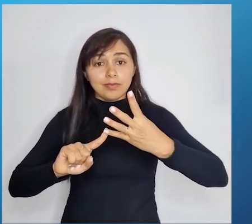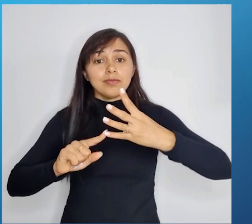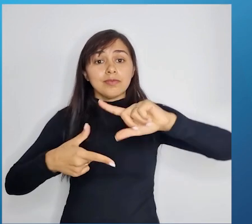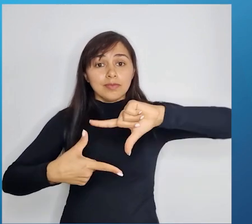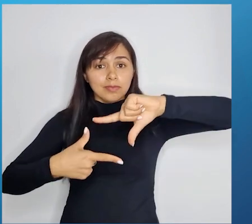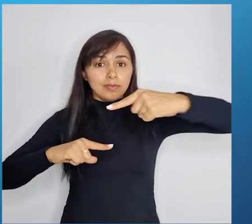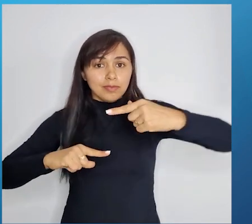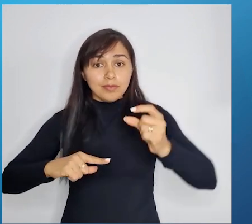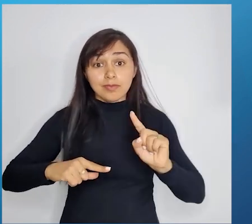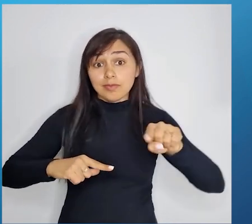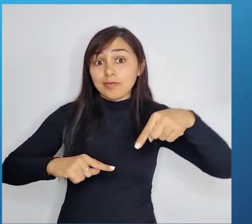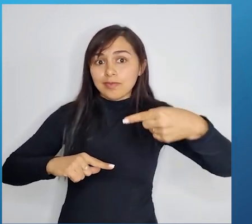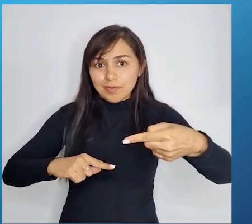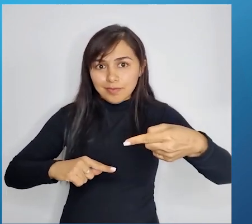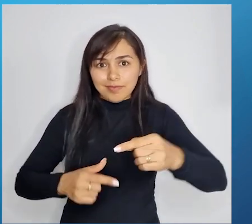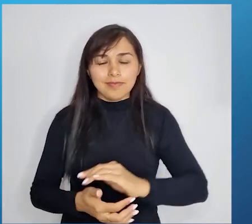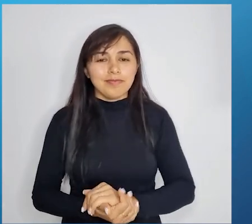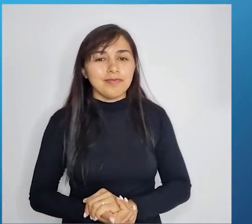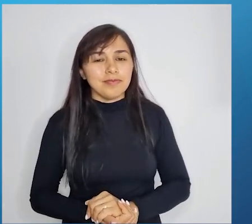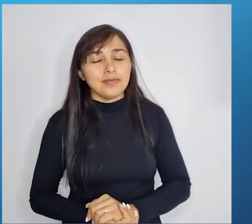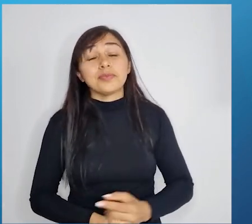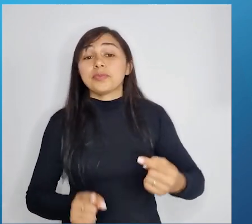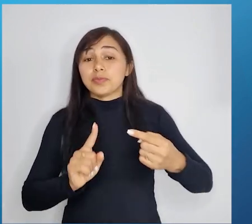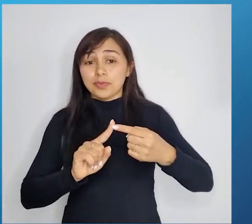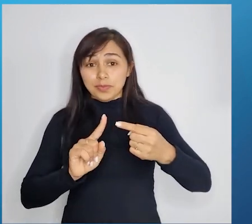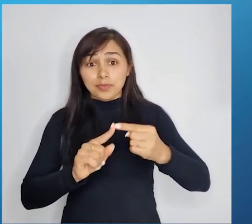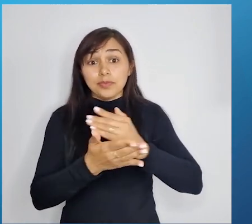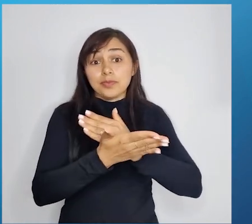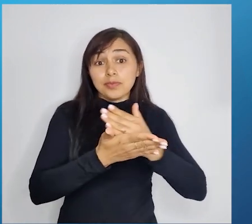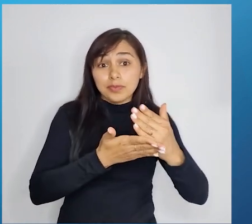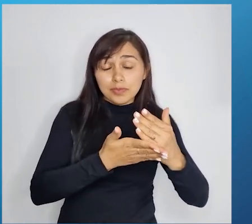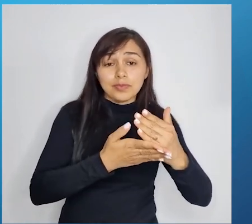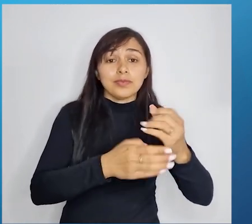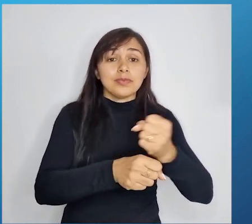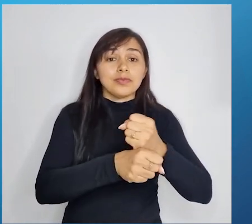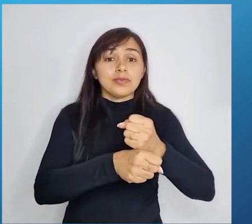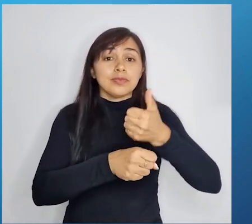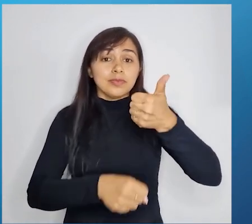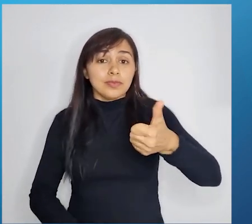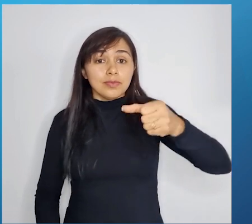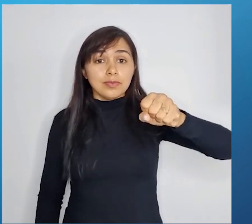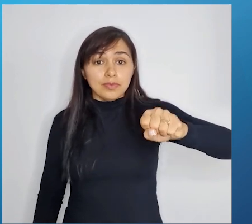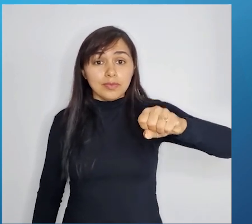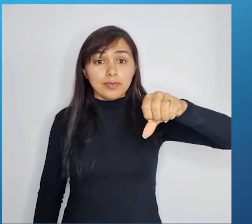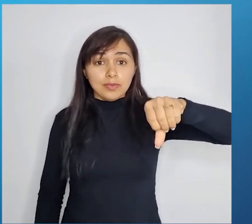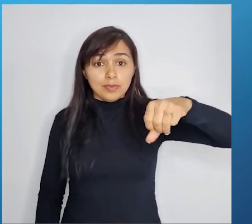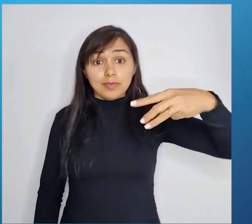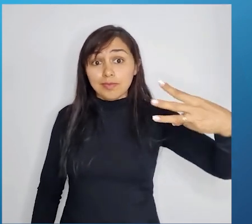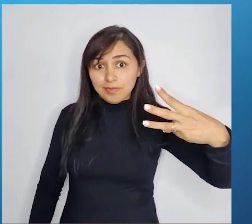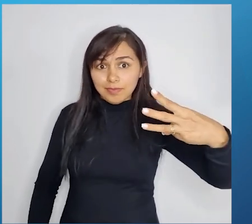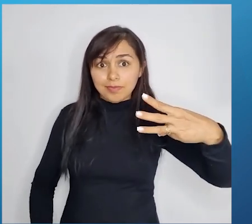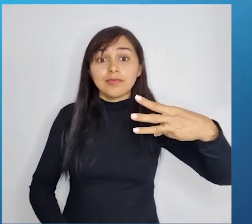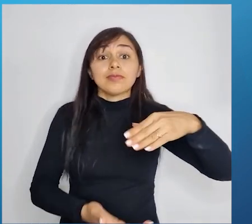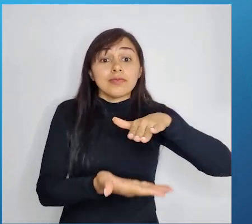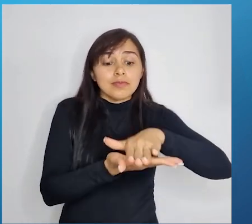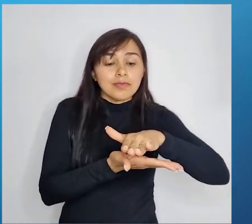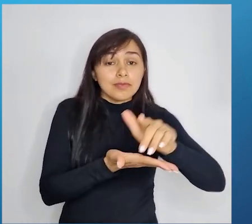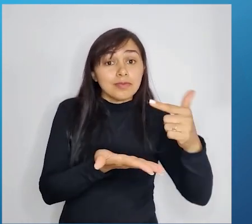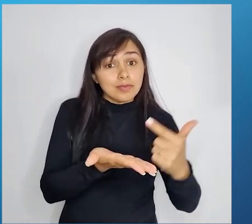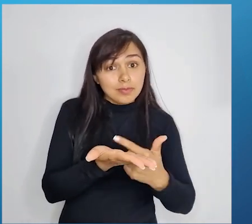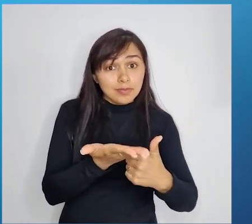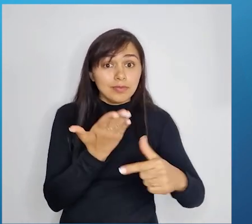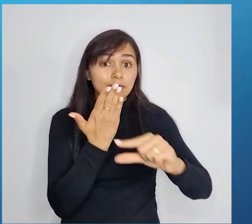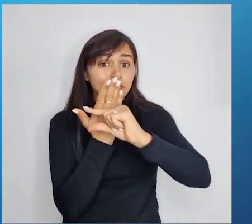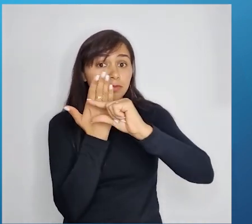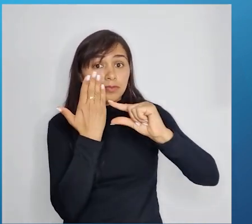O simbolismo. Ele começa em 1893, com a publicação de Missal e Broquéis de